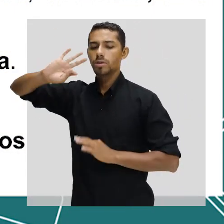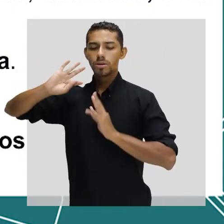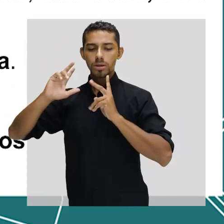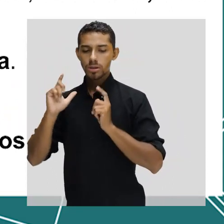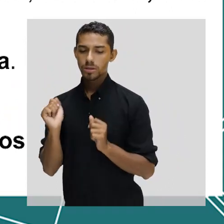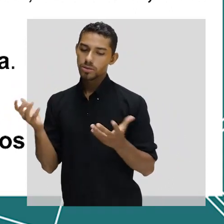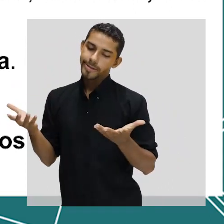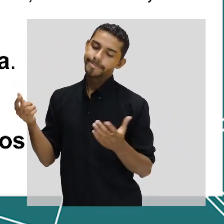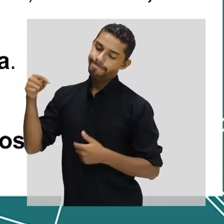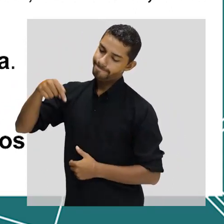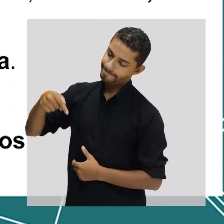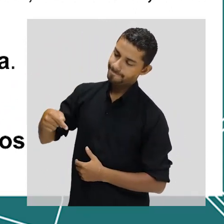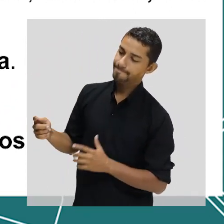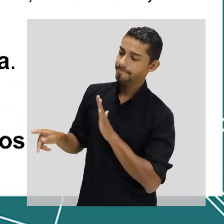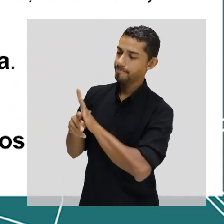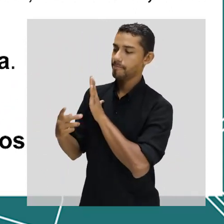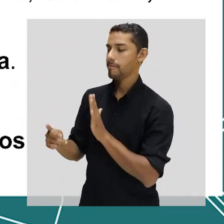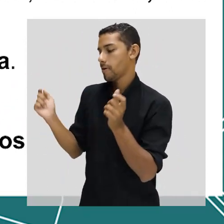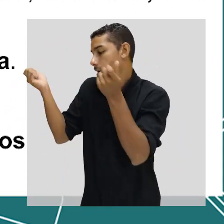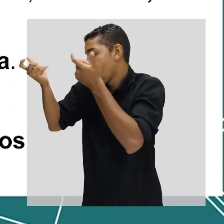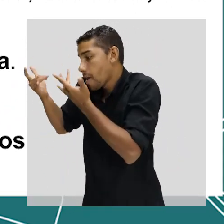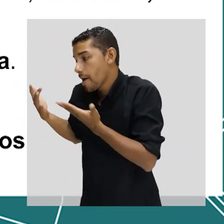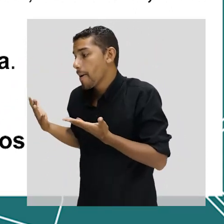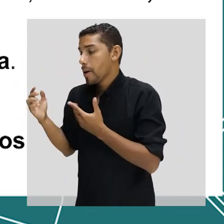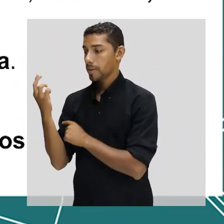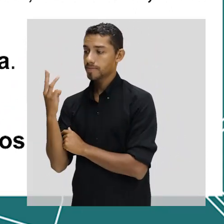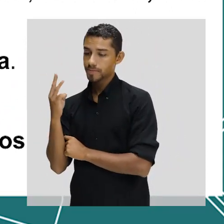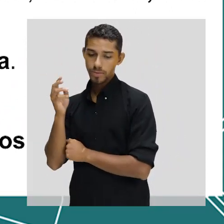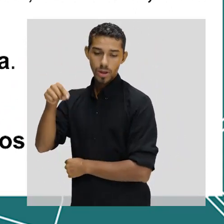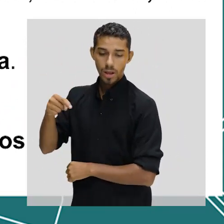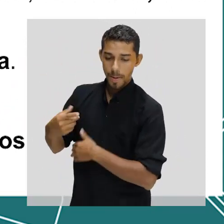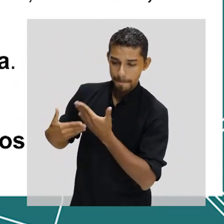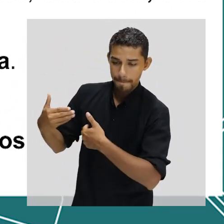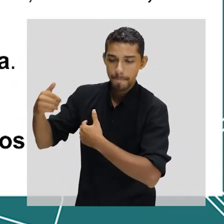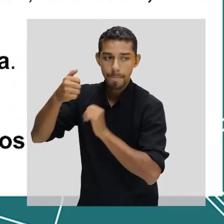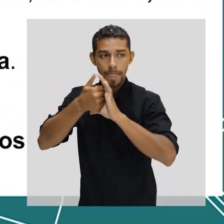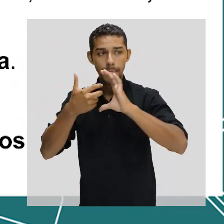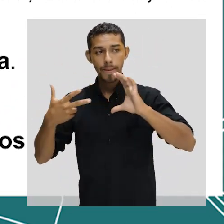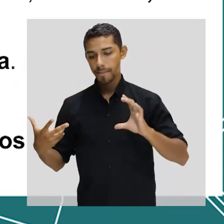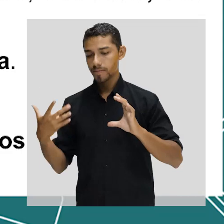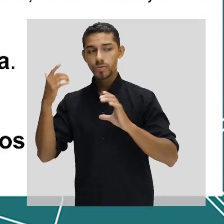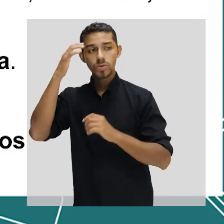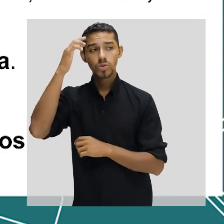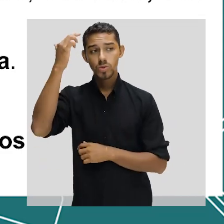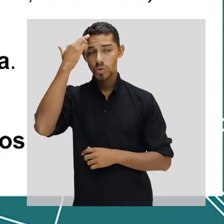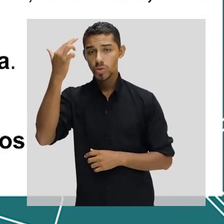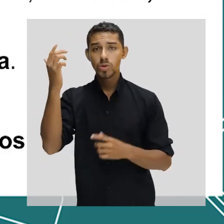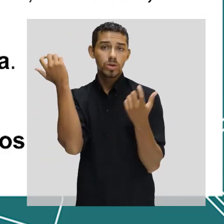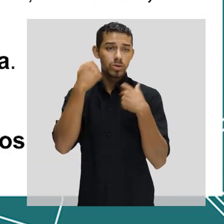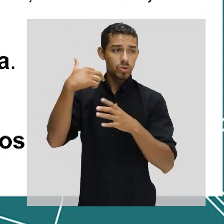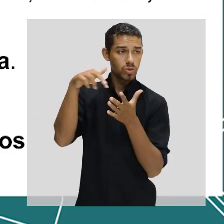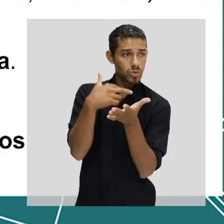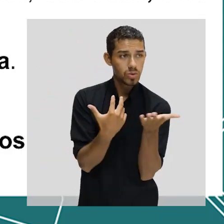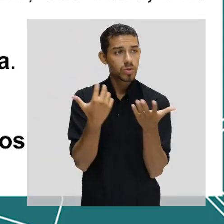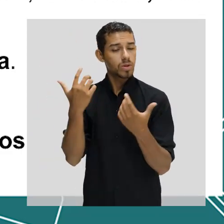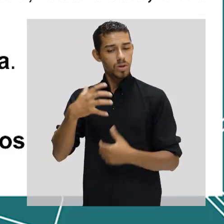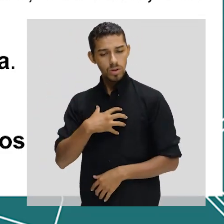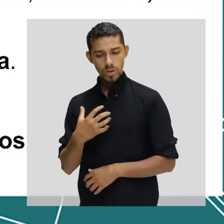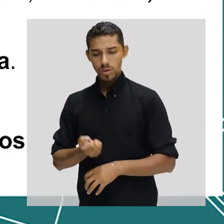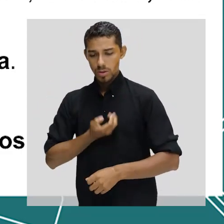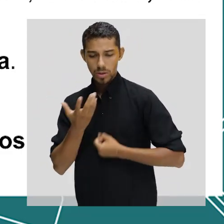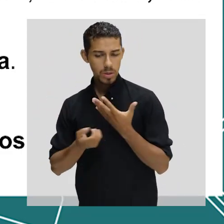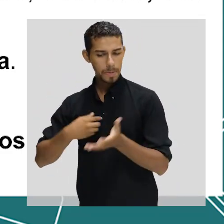né, eu vou puxar a sardinha para a gente, né, fazendo um elogio. Os processos culturais das danças dramáticas no Brasil são